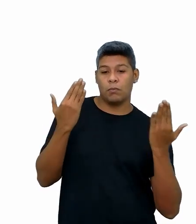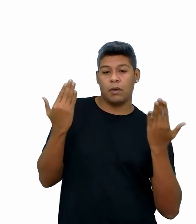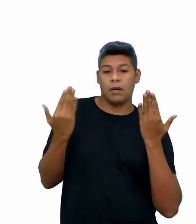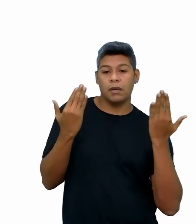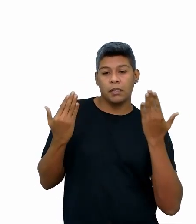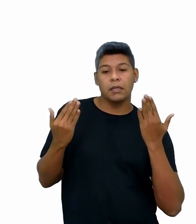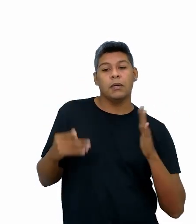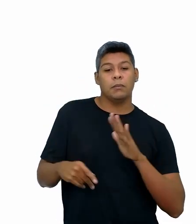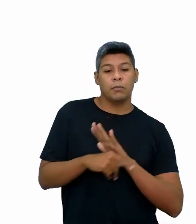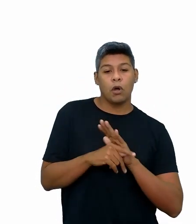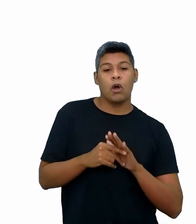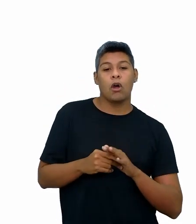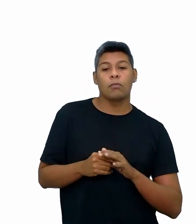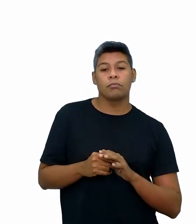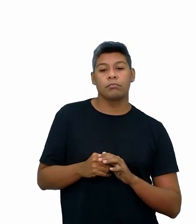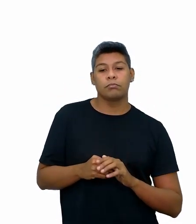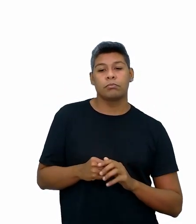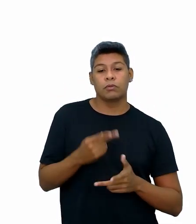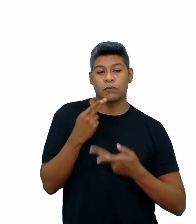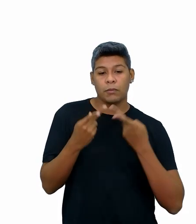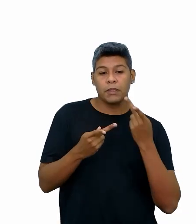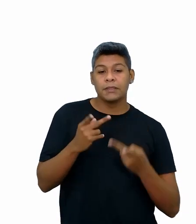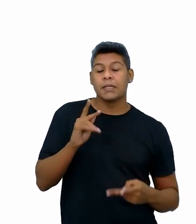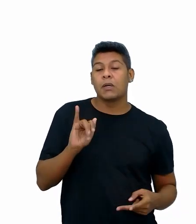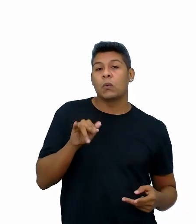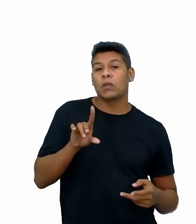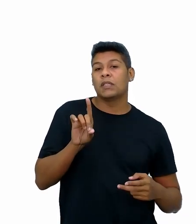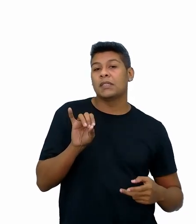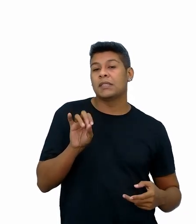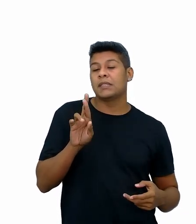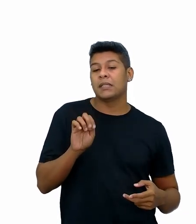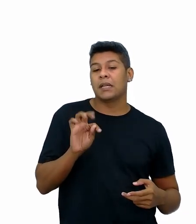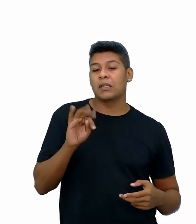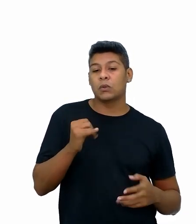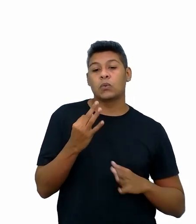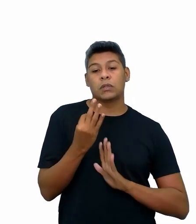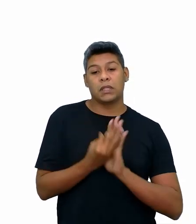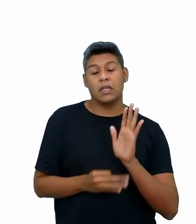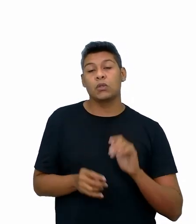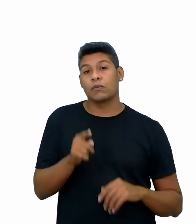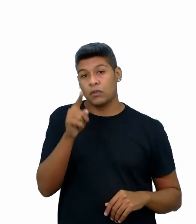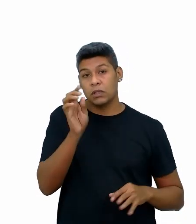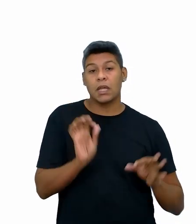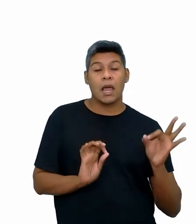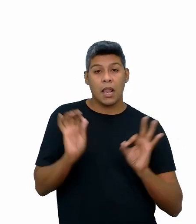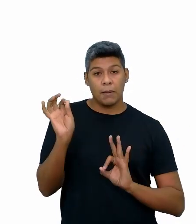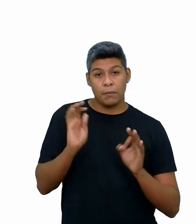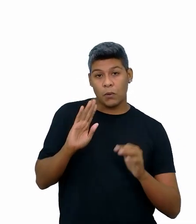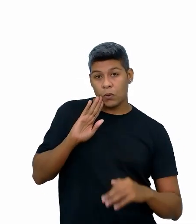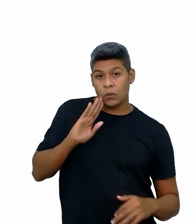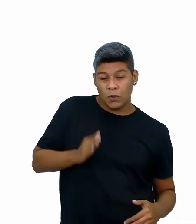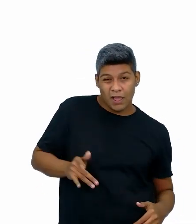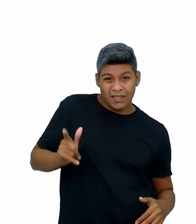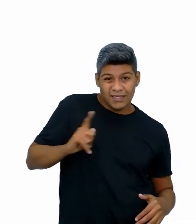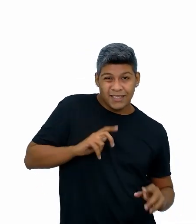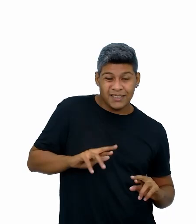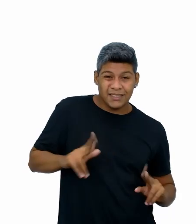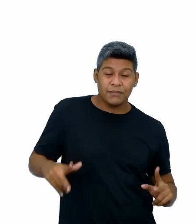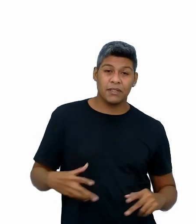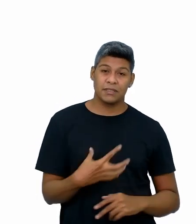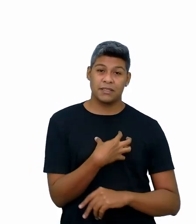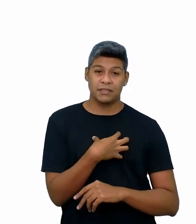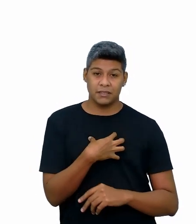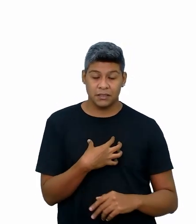com o discurso indireto com o trecho que você elaborou no discurso direto. Há diferenças de efeito de